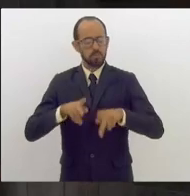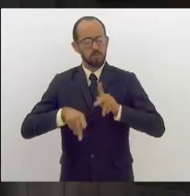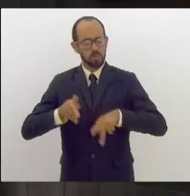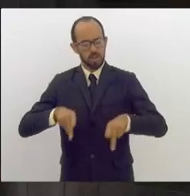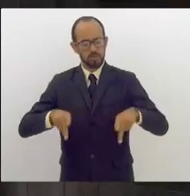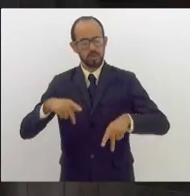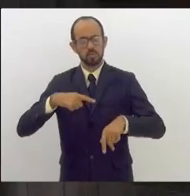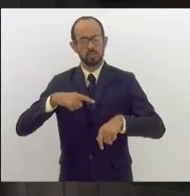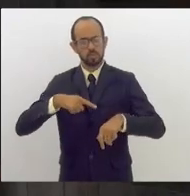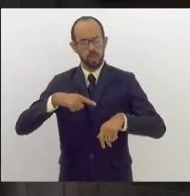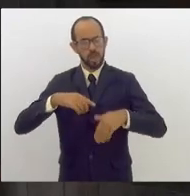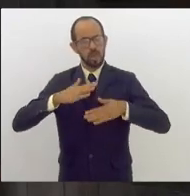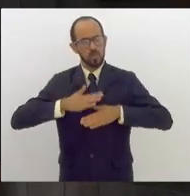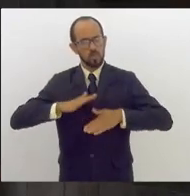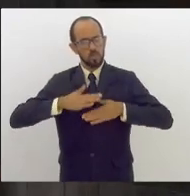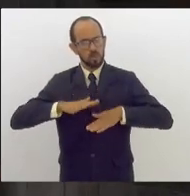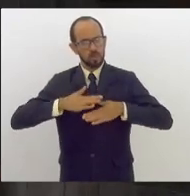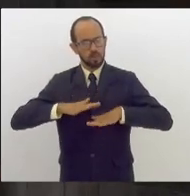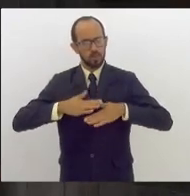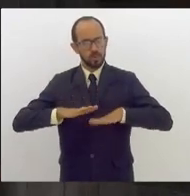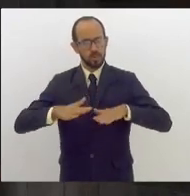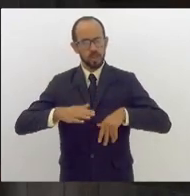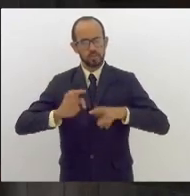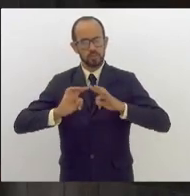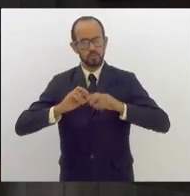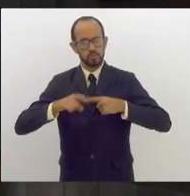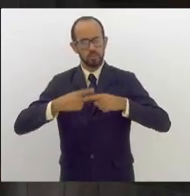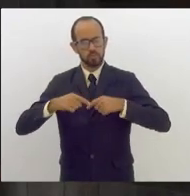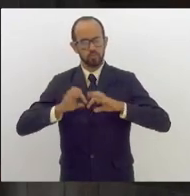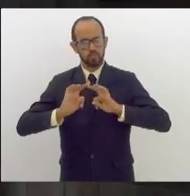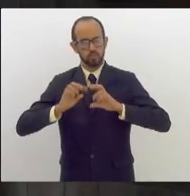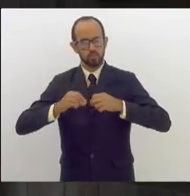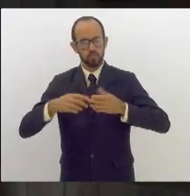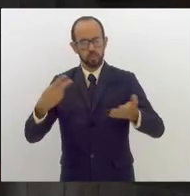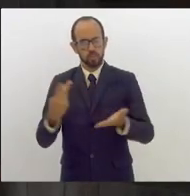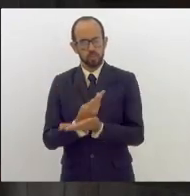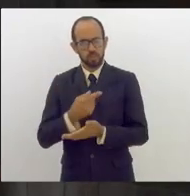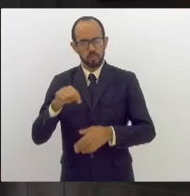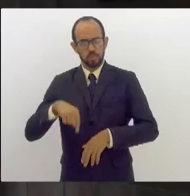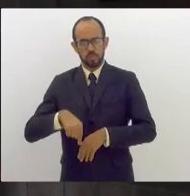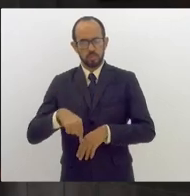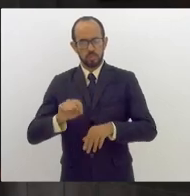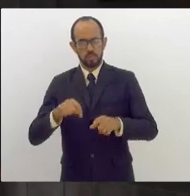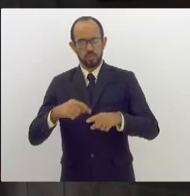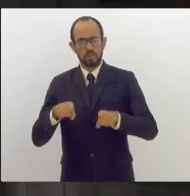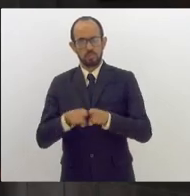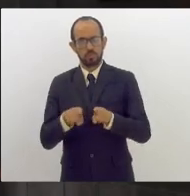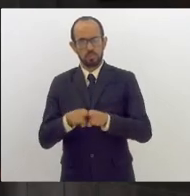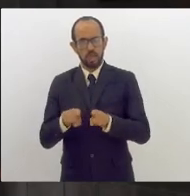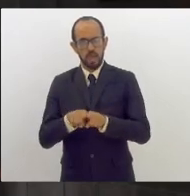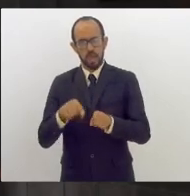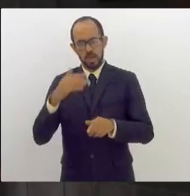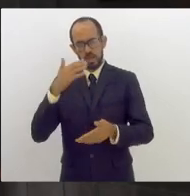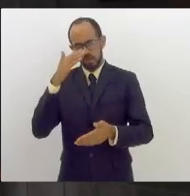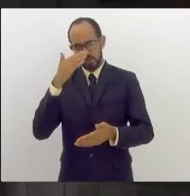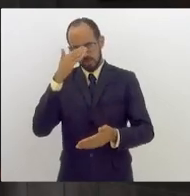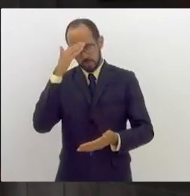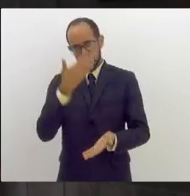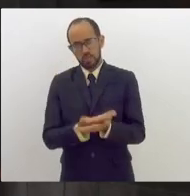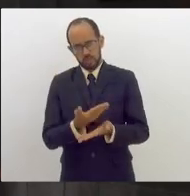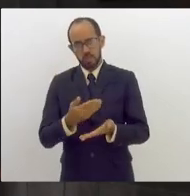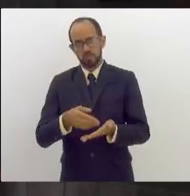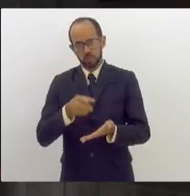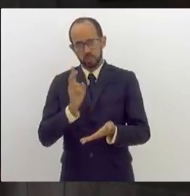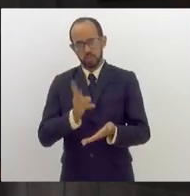depois de tudo que nós vivemos aqui e também acreditamos que manter a redução é uma forma de